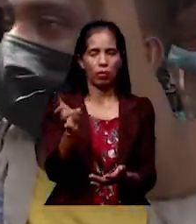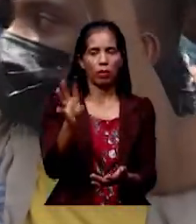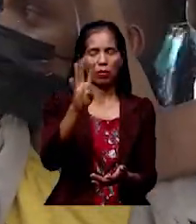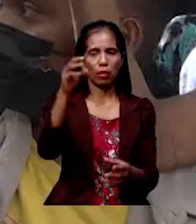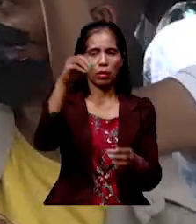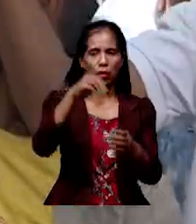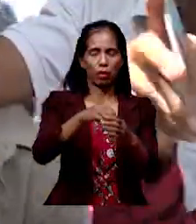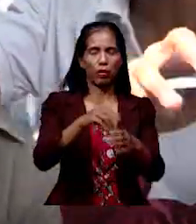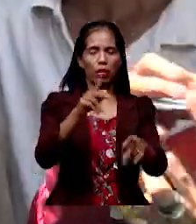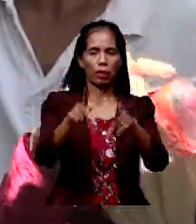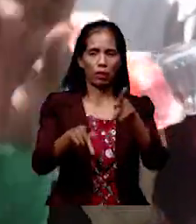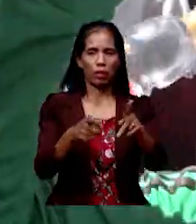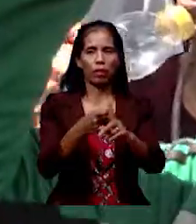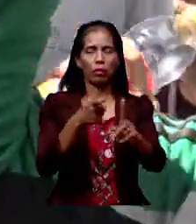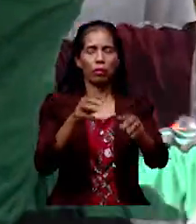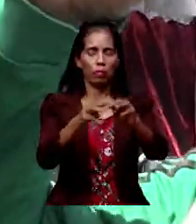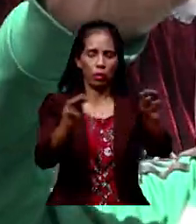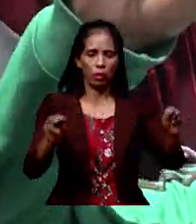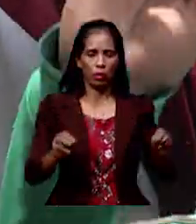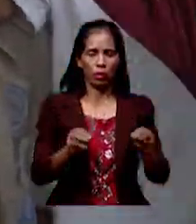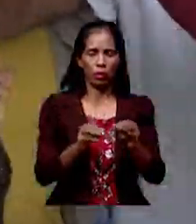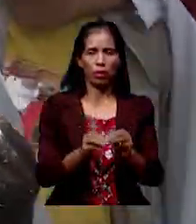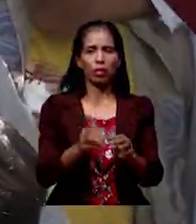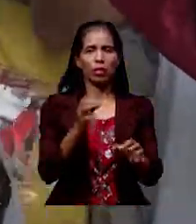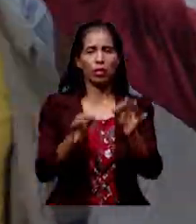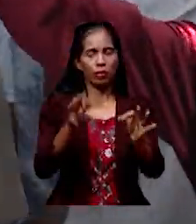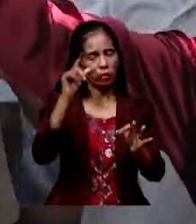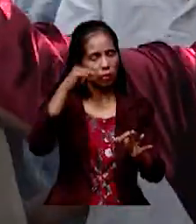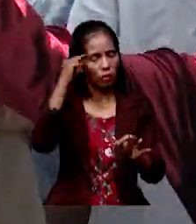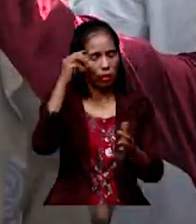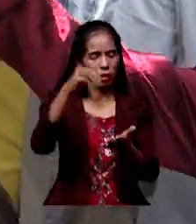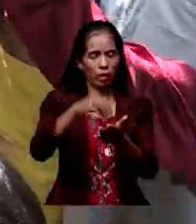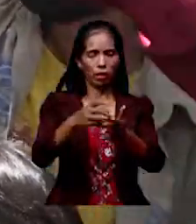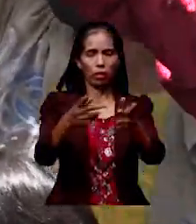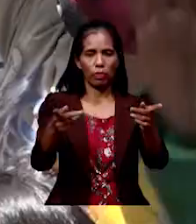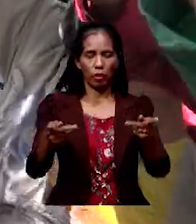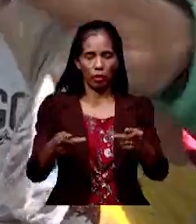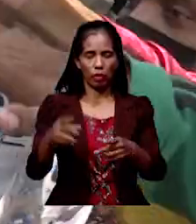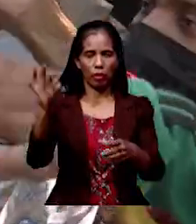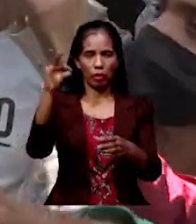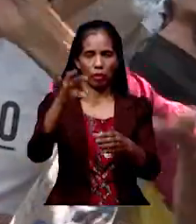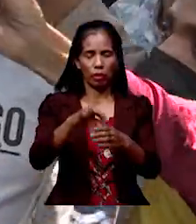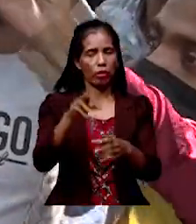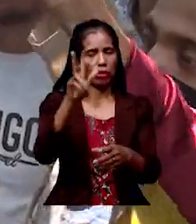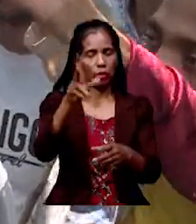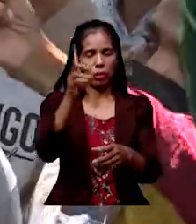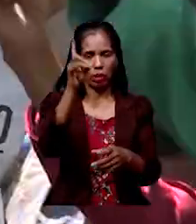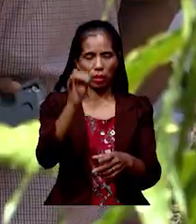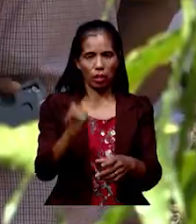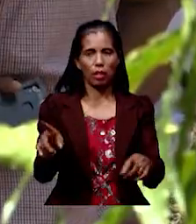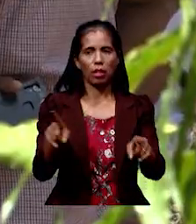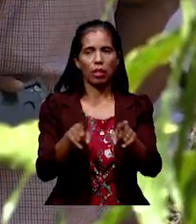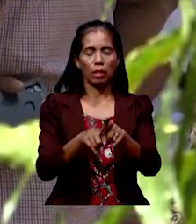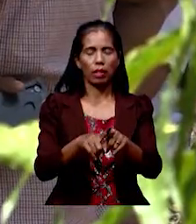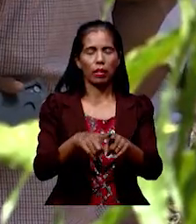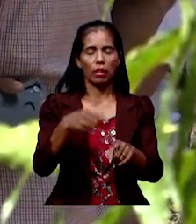inclui eleitor Siranebe mai husi município, mas que governo estabelece ona centro votação paralelo tolu e adili, hanesan e